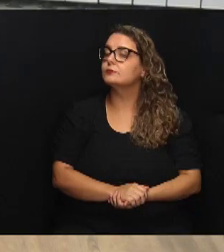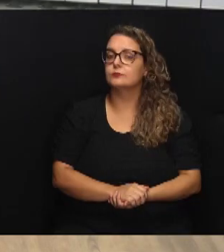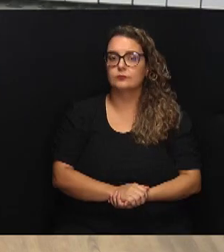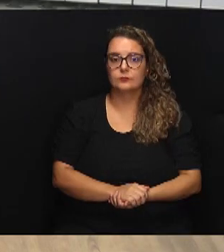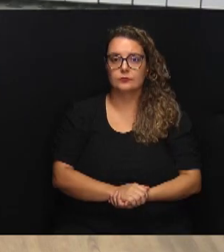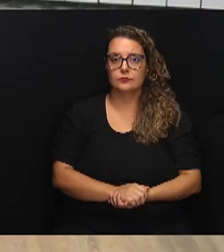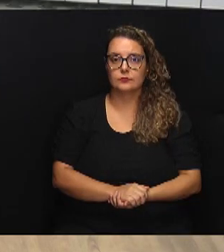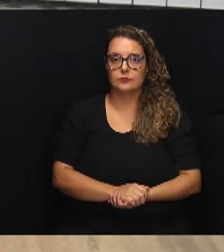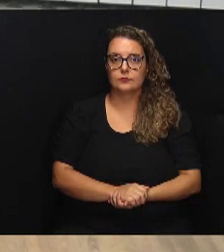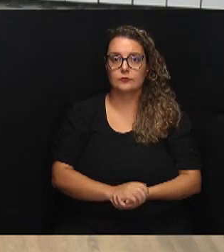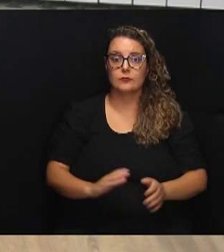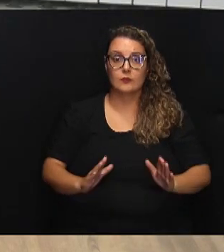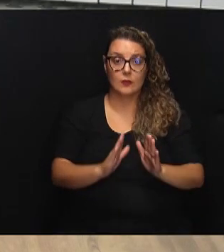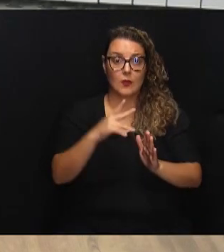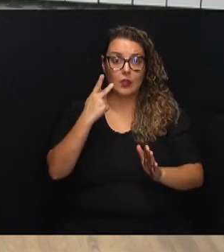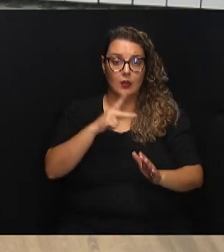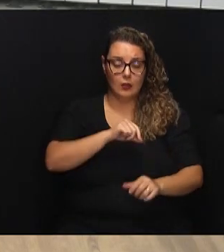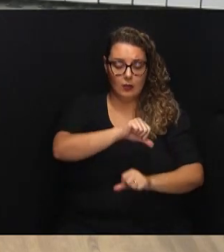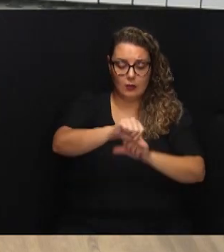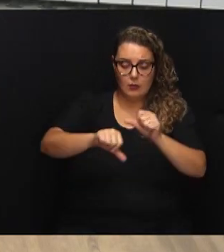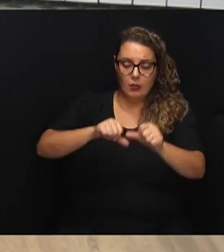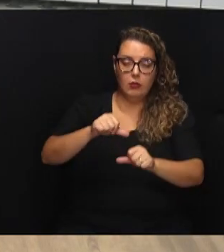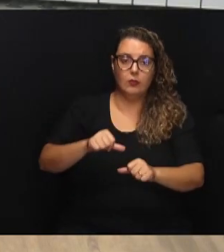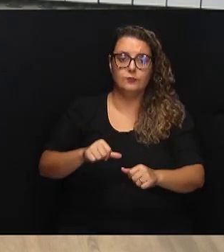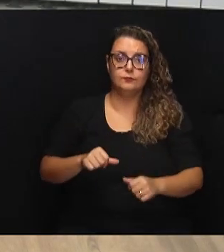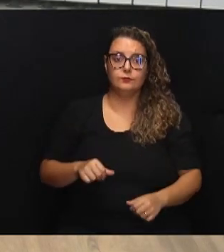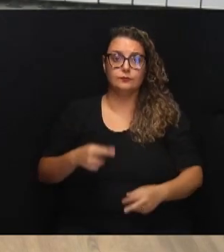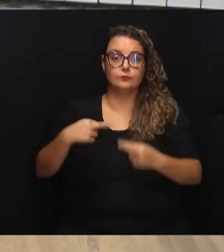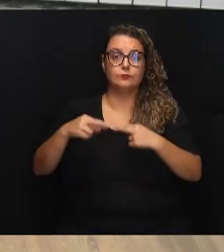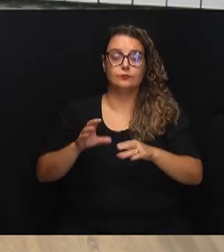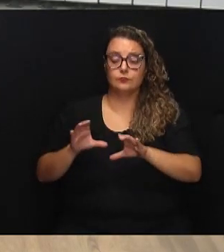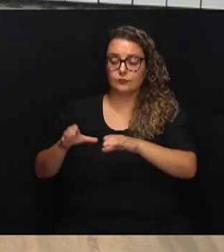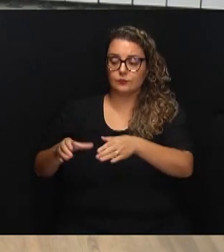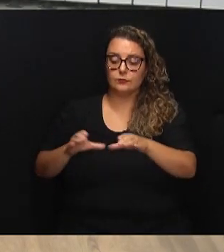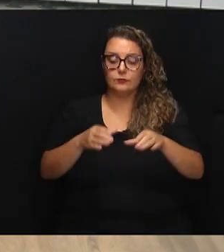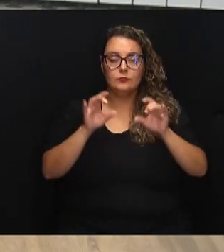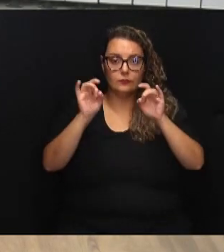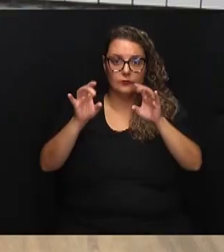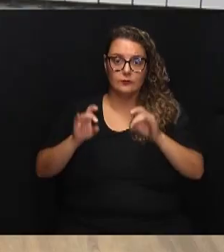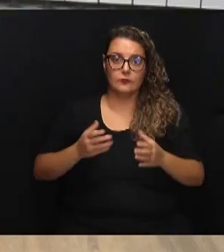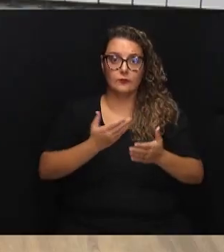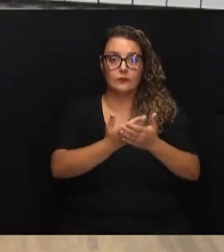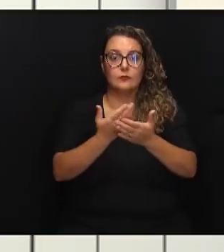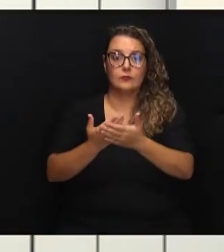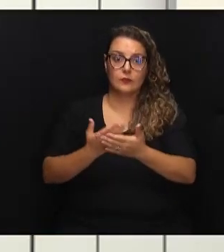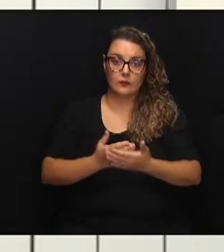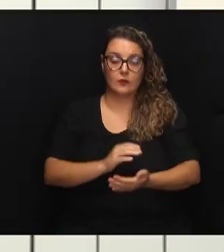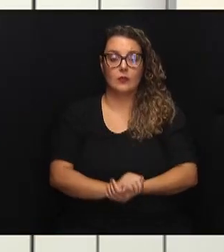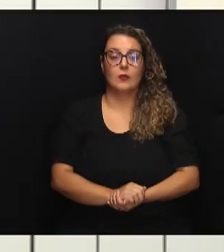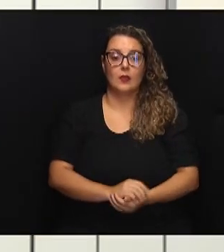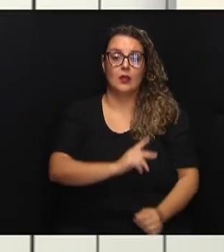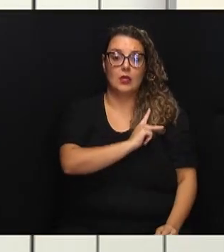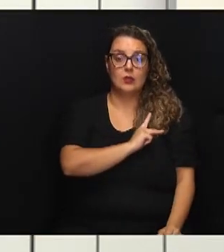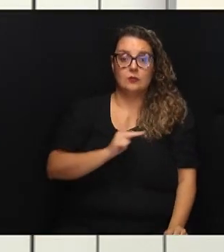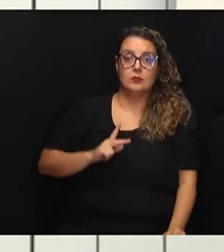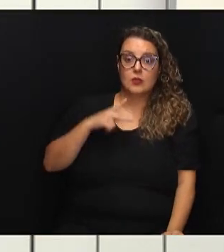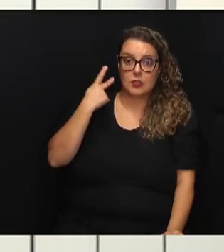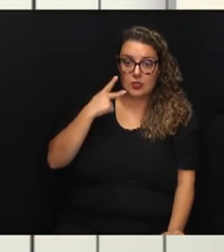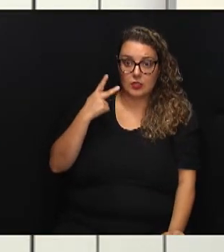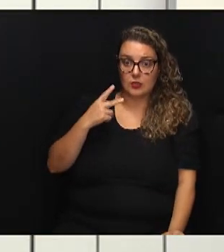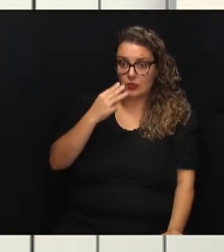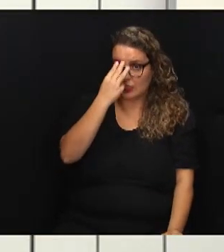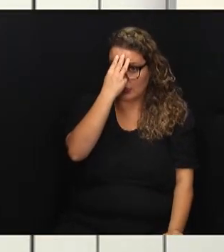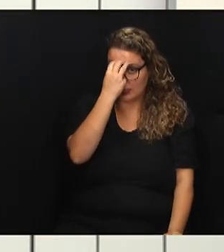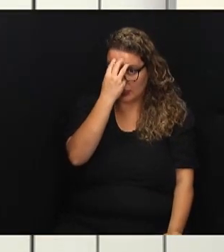Saindo das frentes parlamentares para falar sobre comissões especiais de estudo. Presidida pelo vereador Wagner